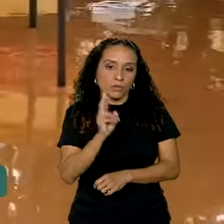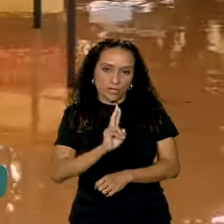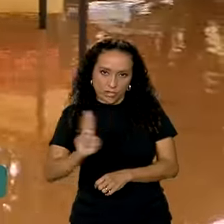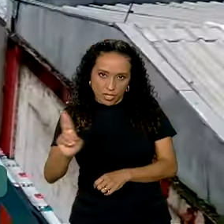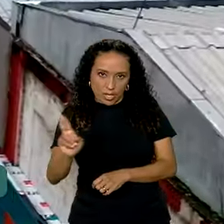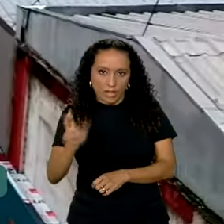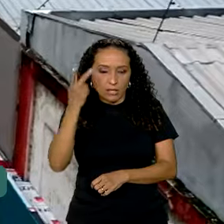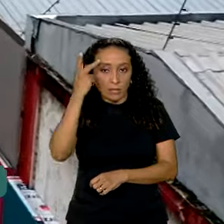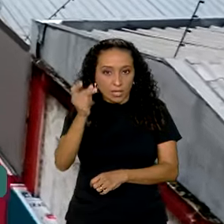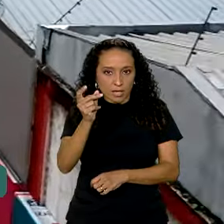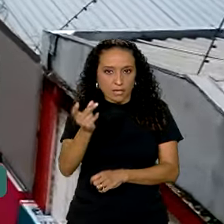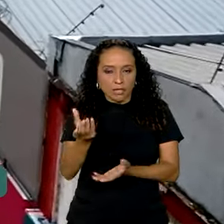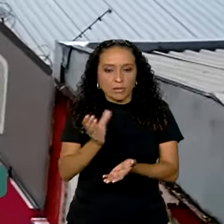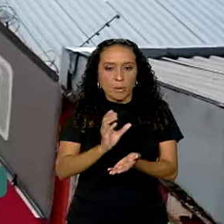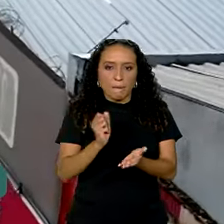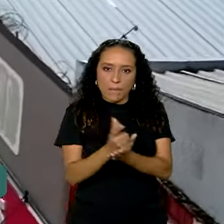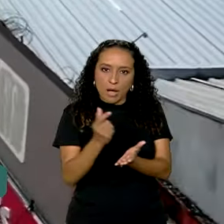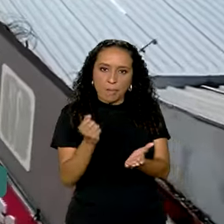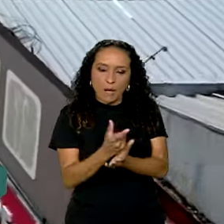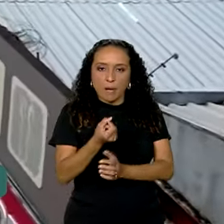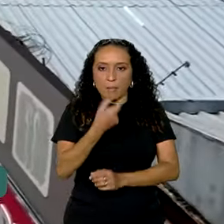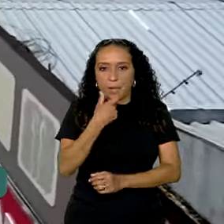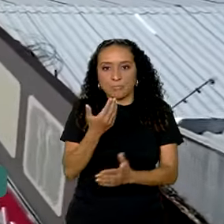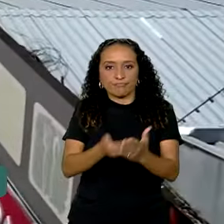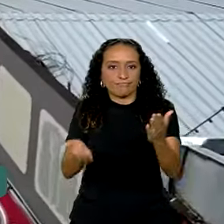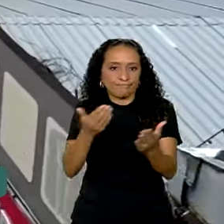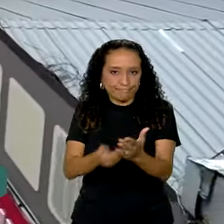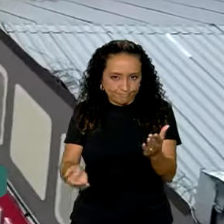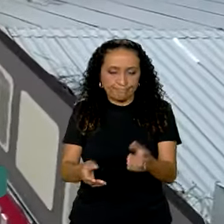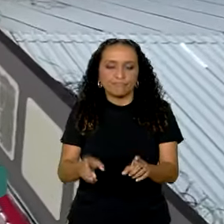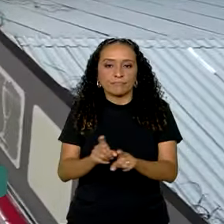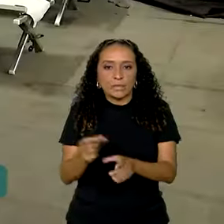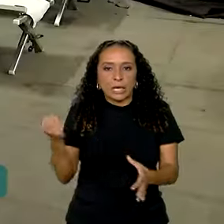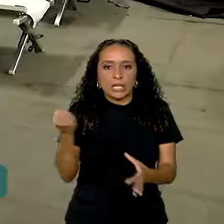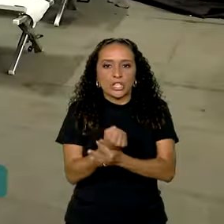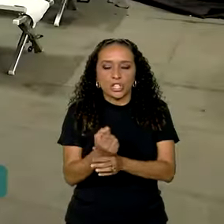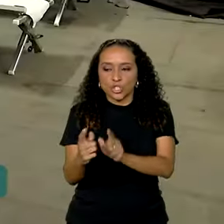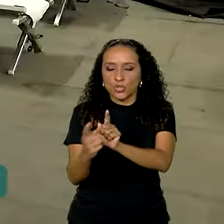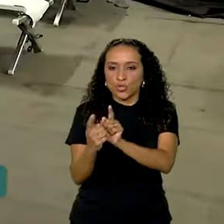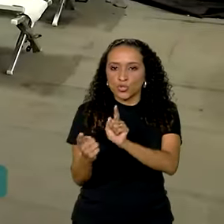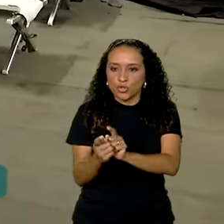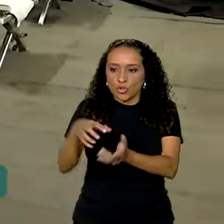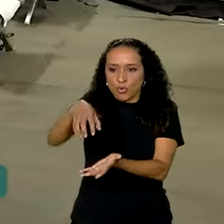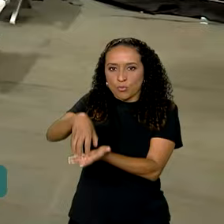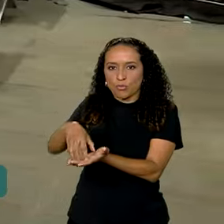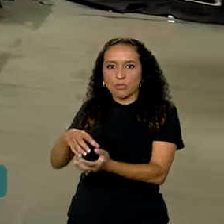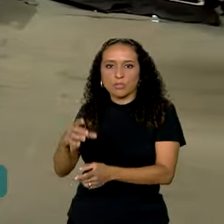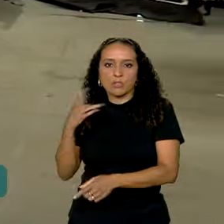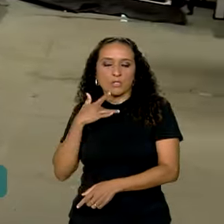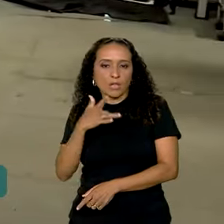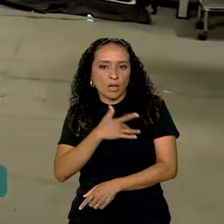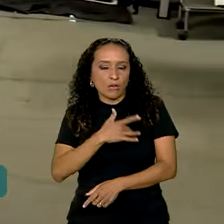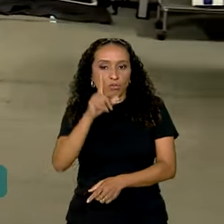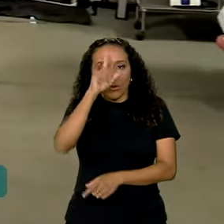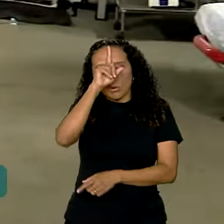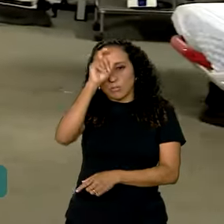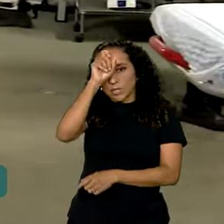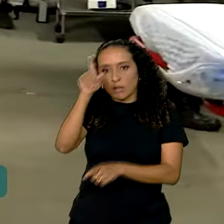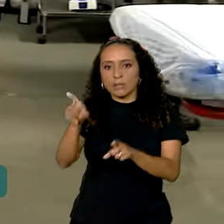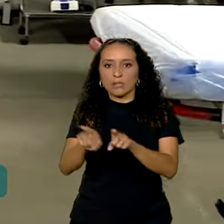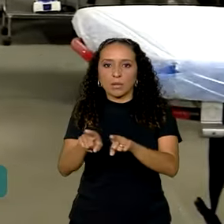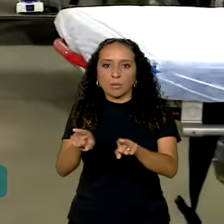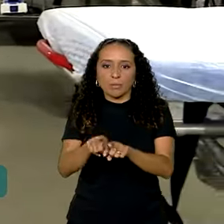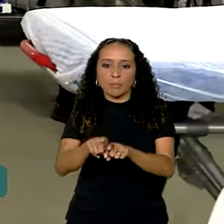R$ 861 milhões para a reposição de medicamentos perdidos, garantia do atendimento nos postos de saúde, nos hospitais e